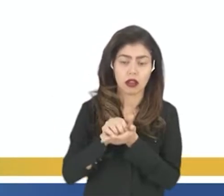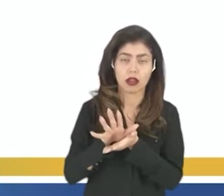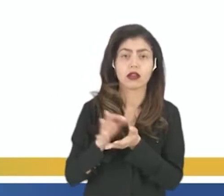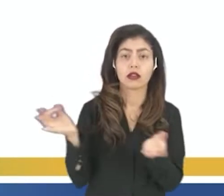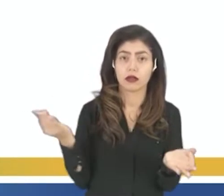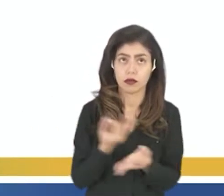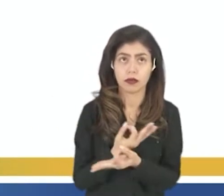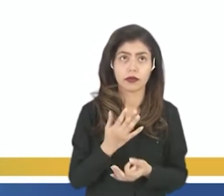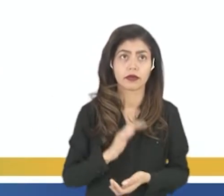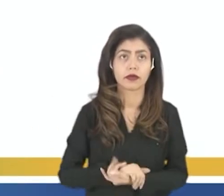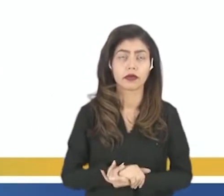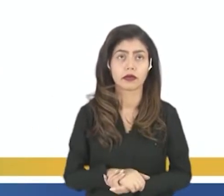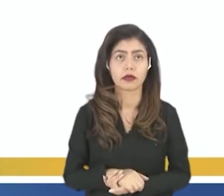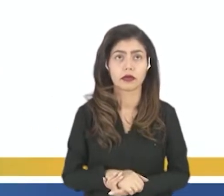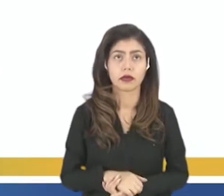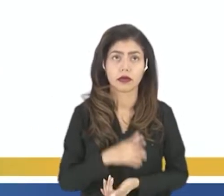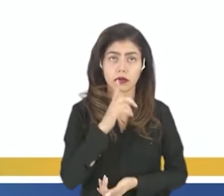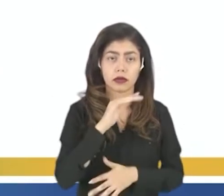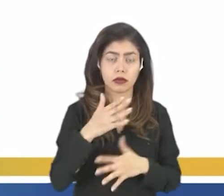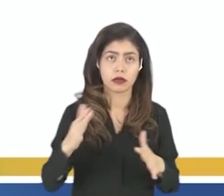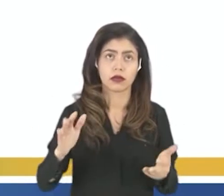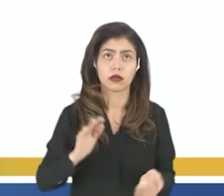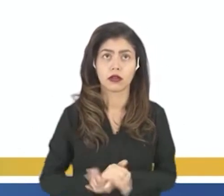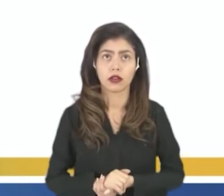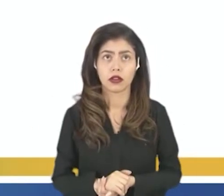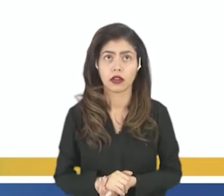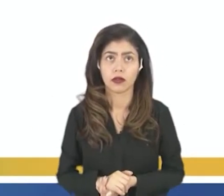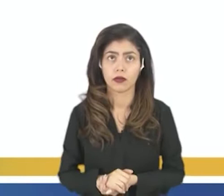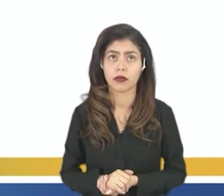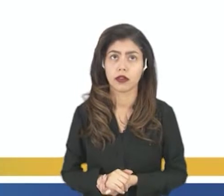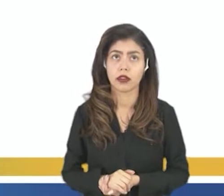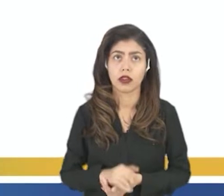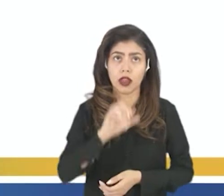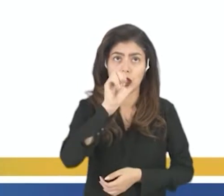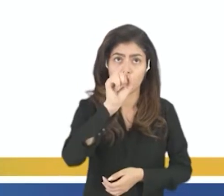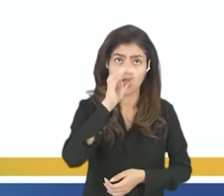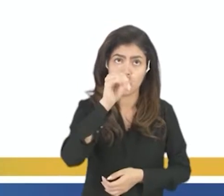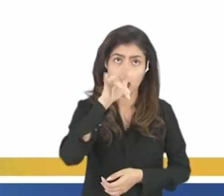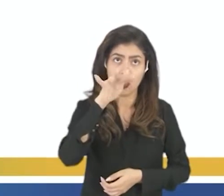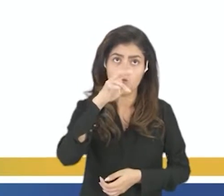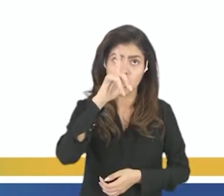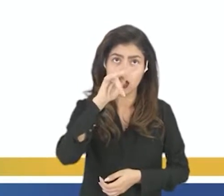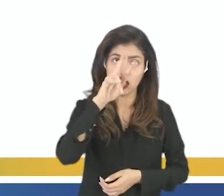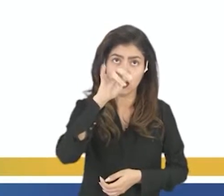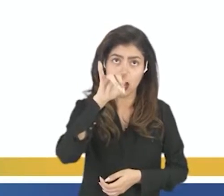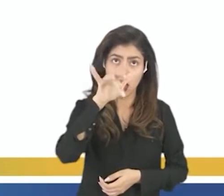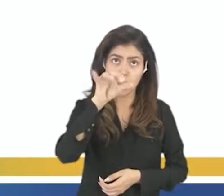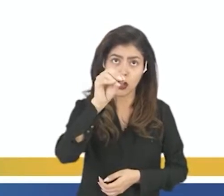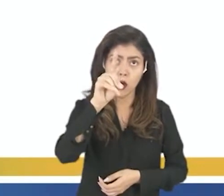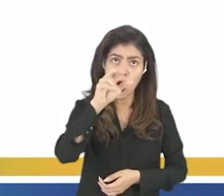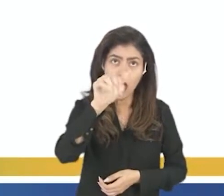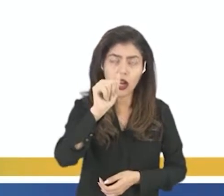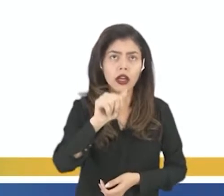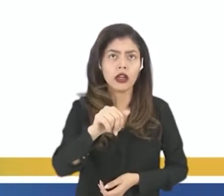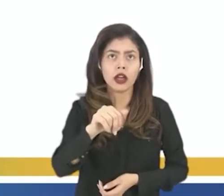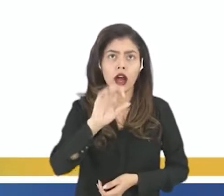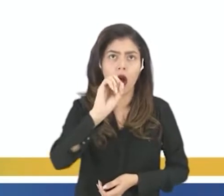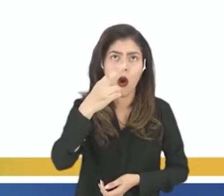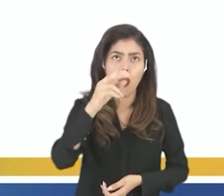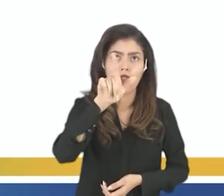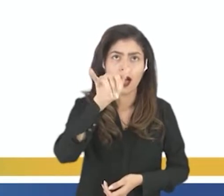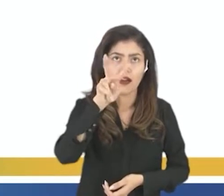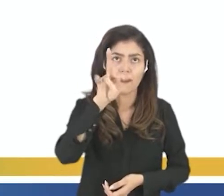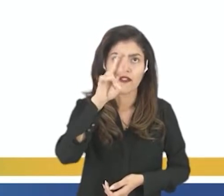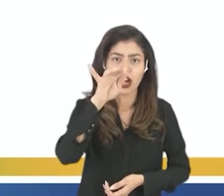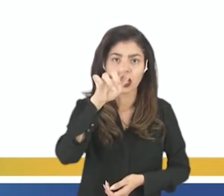descarte corretamente e líquido soluções senti-la duras e de lavagem e com material